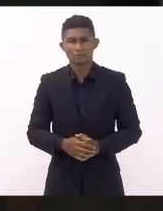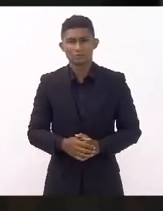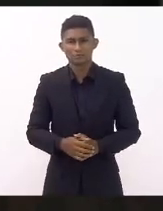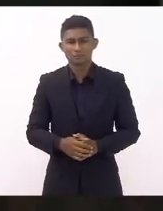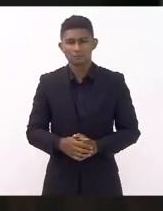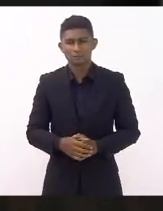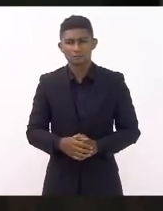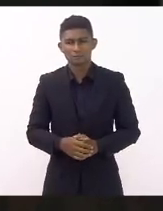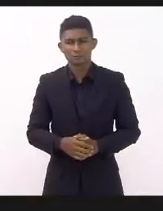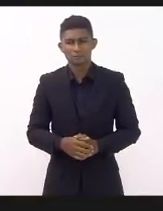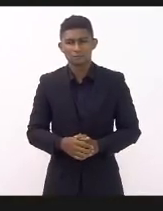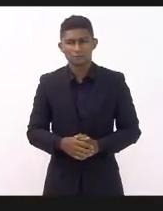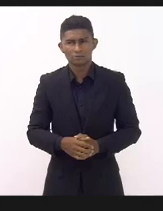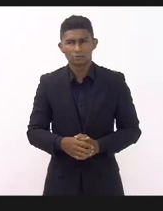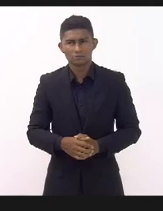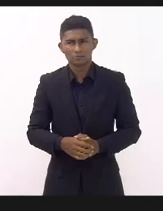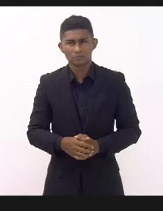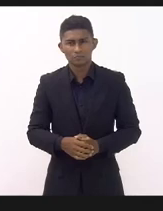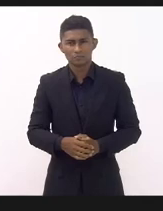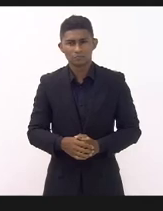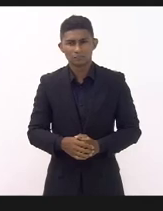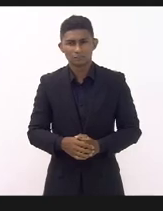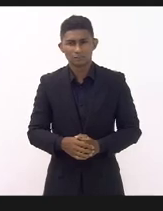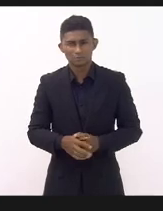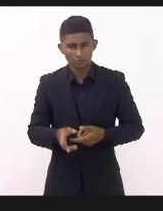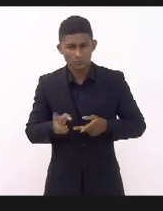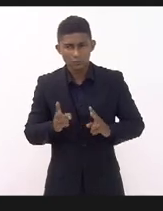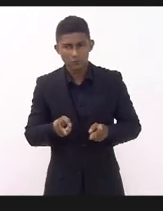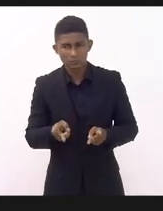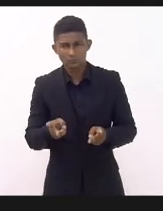o seu. Eu fechei, o barulho continua, presidente.